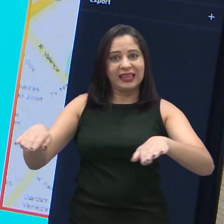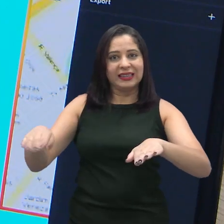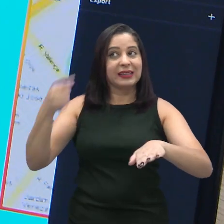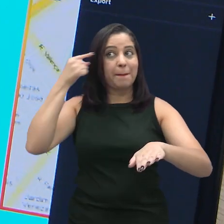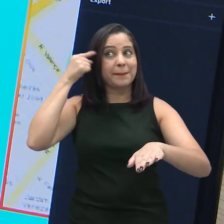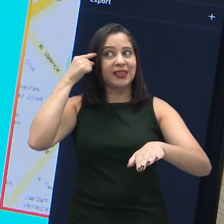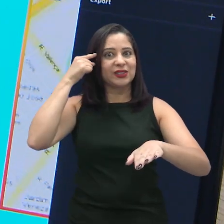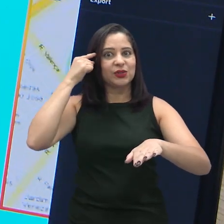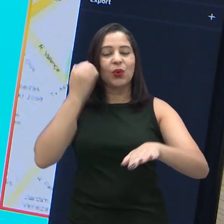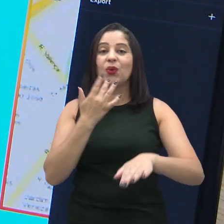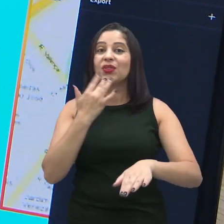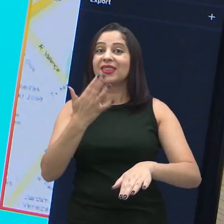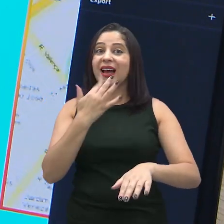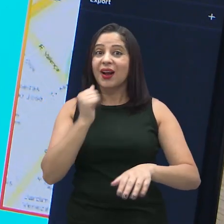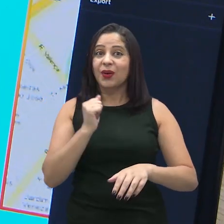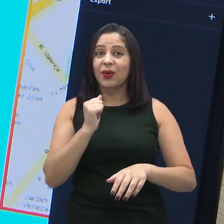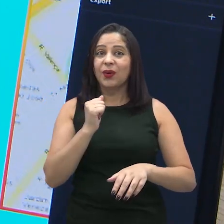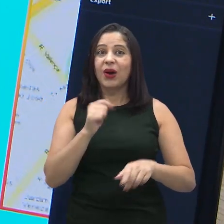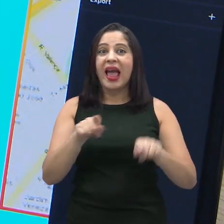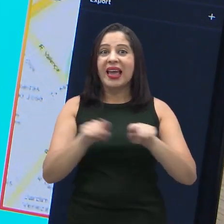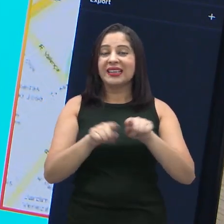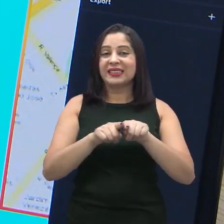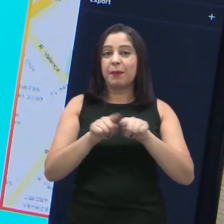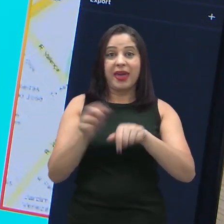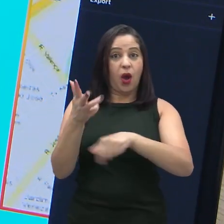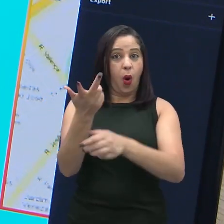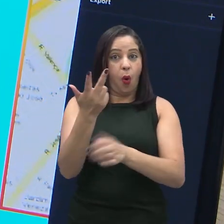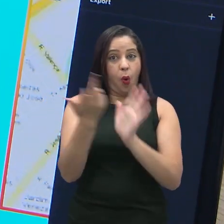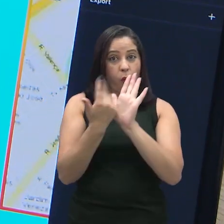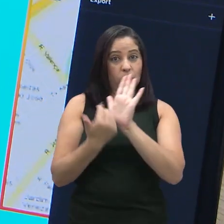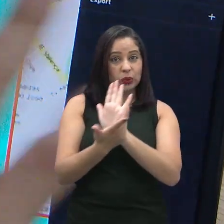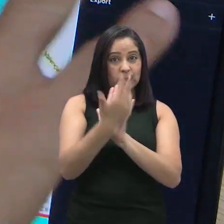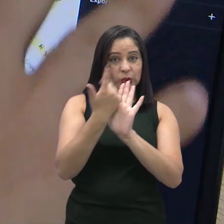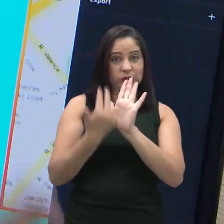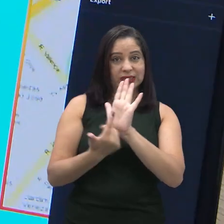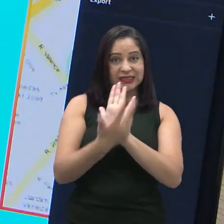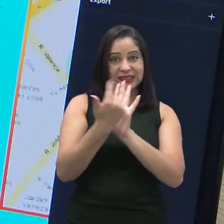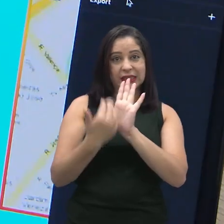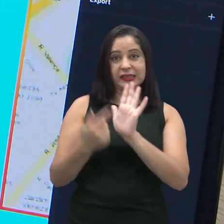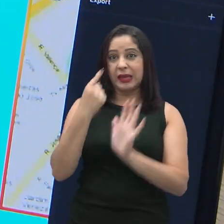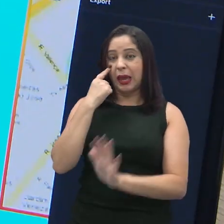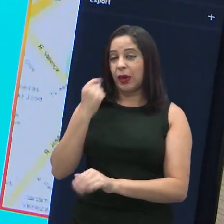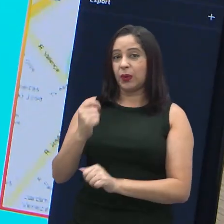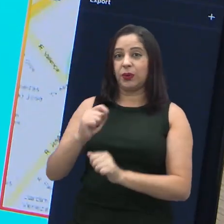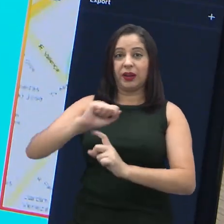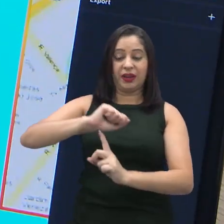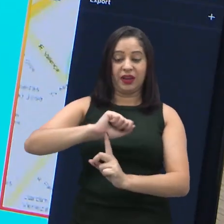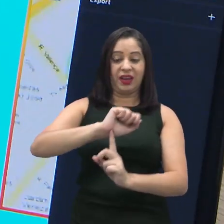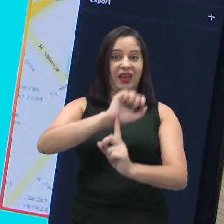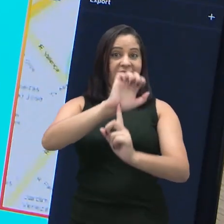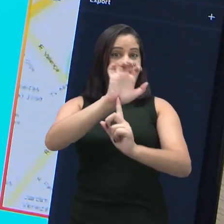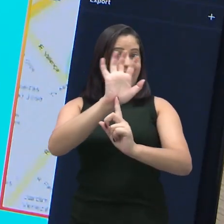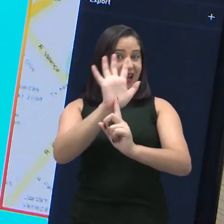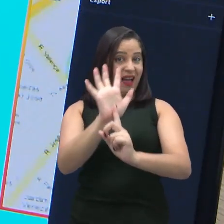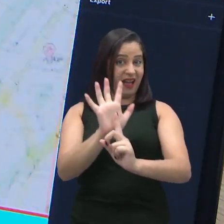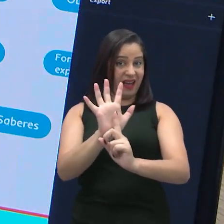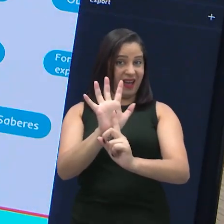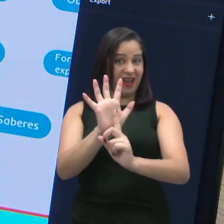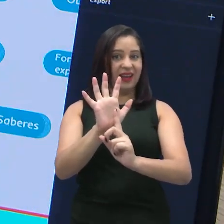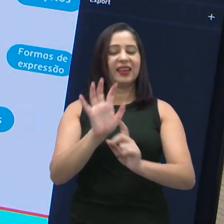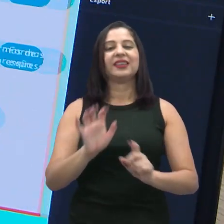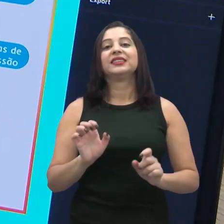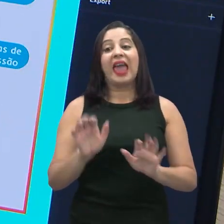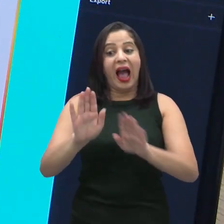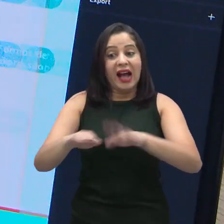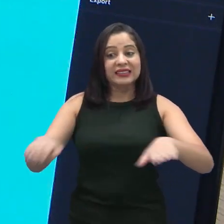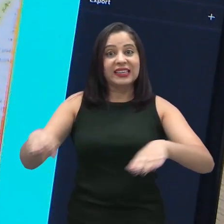desenvolveram, usaram como símbolo o próprio pavão, né, que é daqui da nossa região, do Vale. E eles tentaram buscar essa questão das